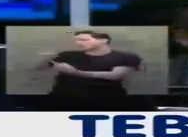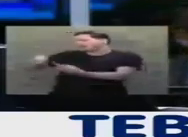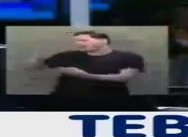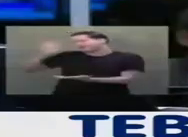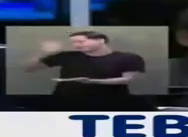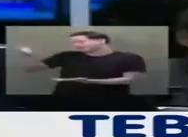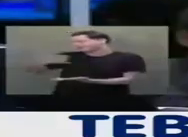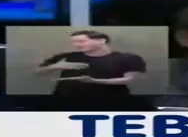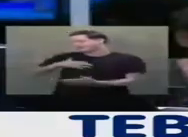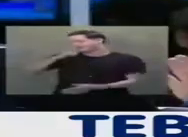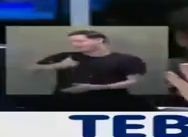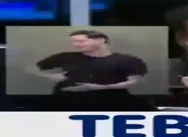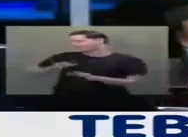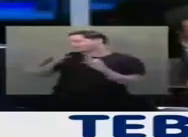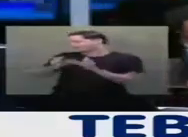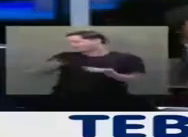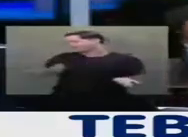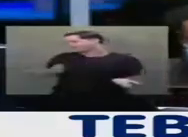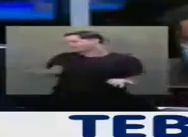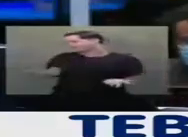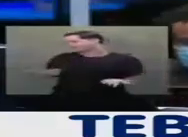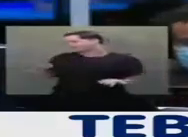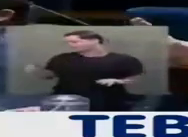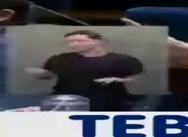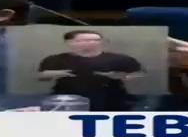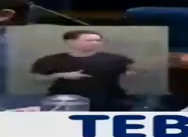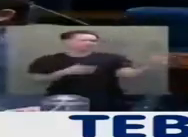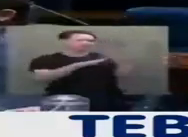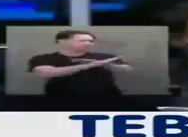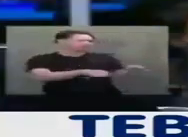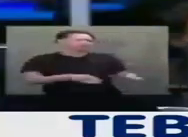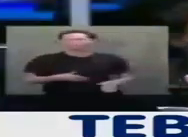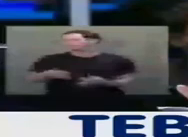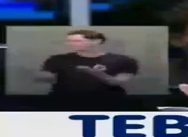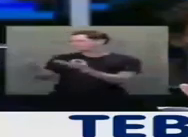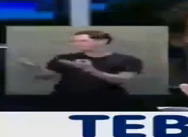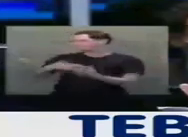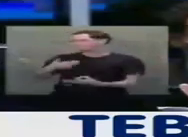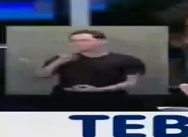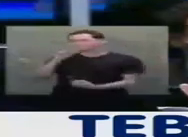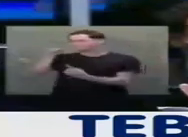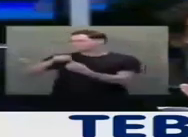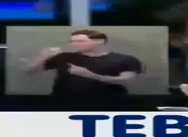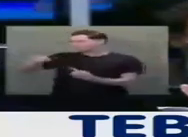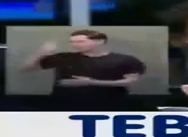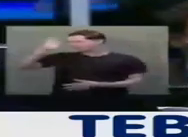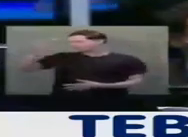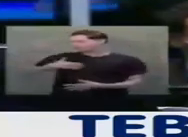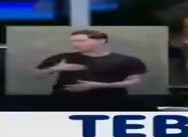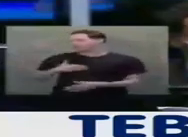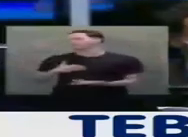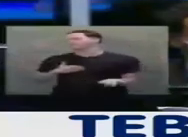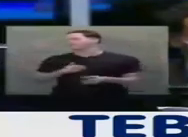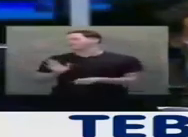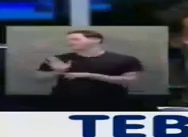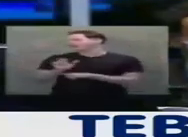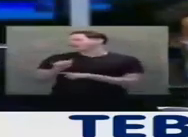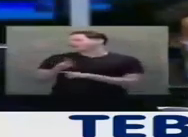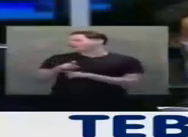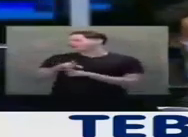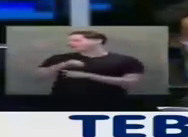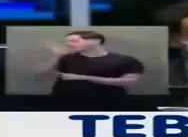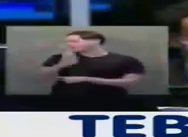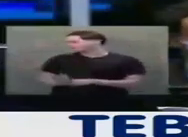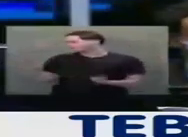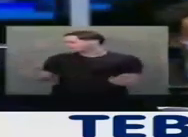resolver Bolsa Família. Minha intenção é resolver Bolsa Família. E eu encerro por aqui. É, perfeito. A minha intenção é resolver Auxílio Brasil. Eu não descumpri acordo